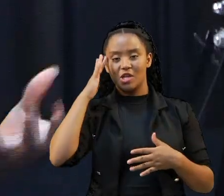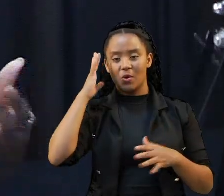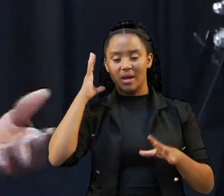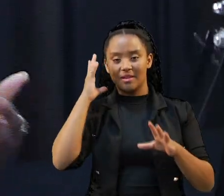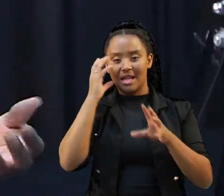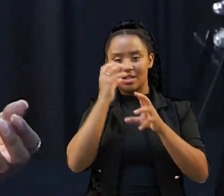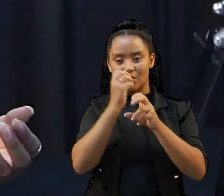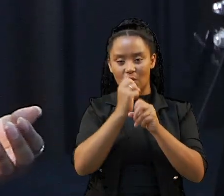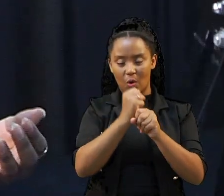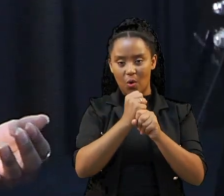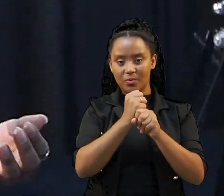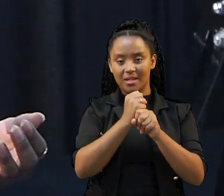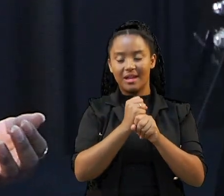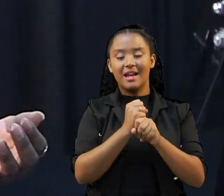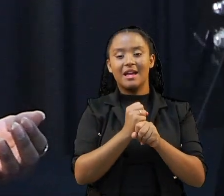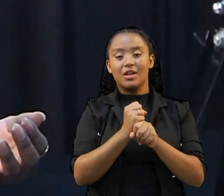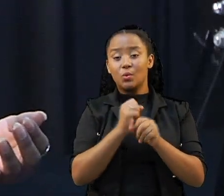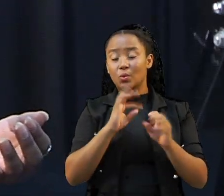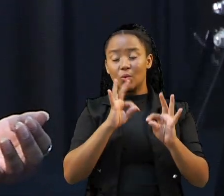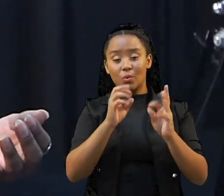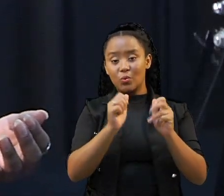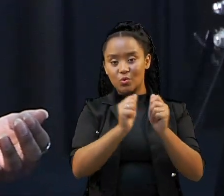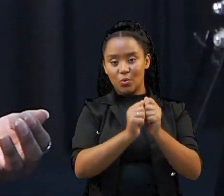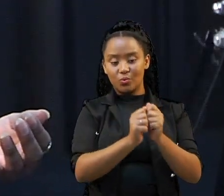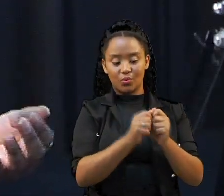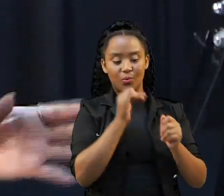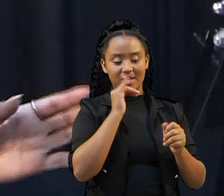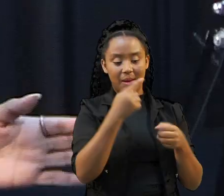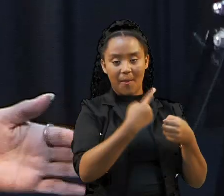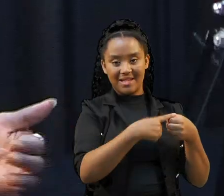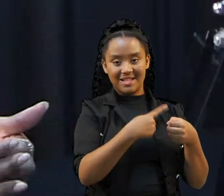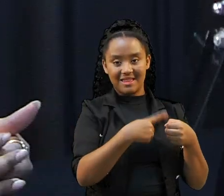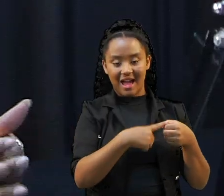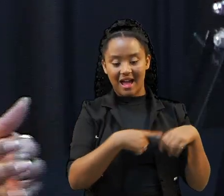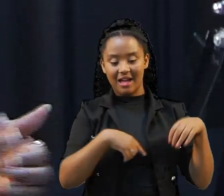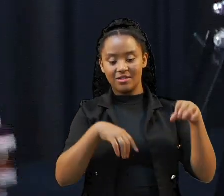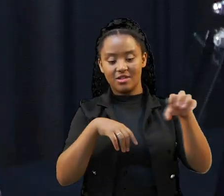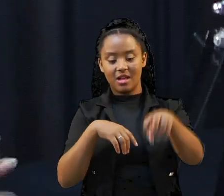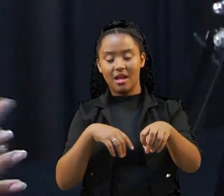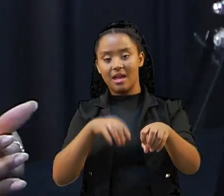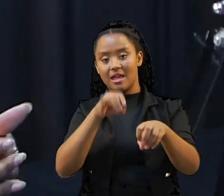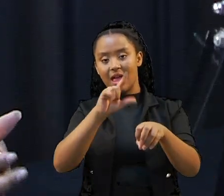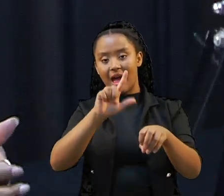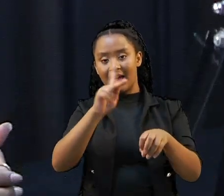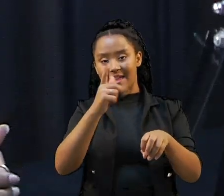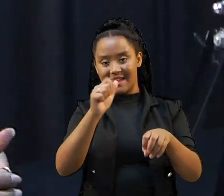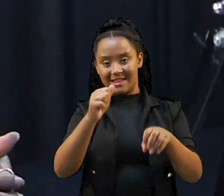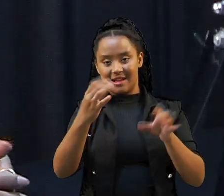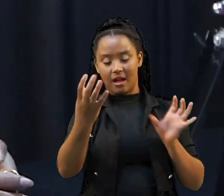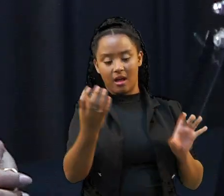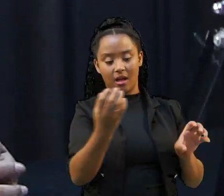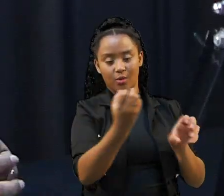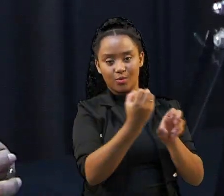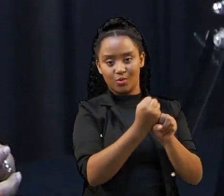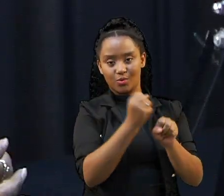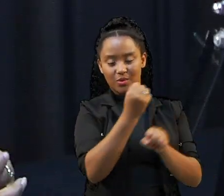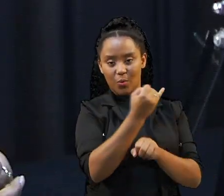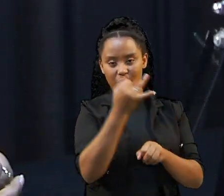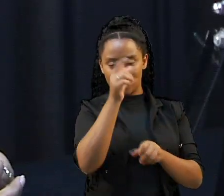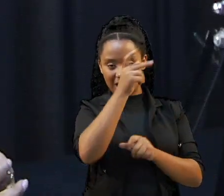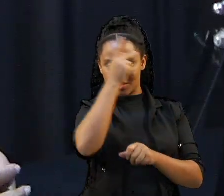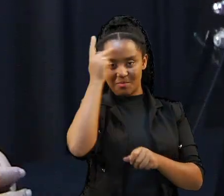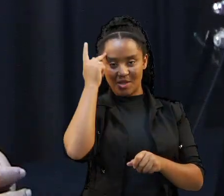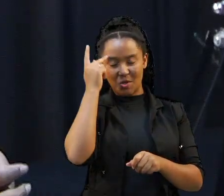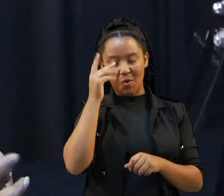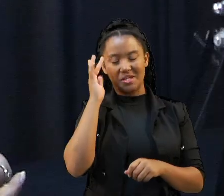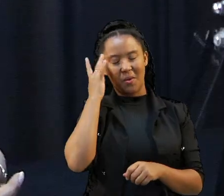fazem essa contabilidade, eles levam em consideração a ilha também. Ah, sim. Só que, assim, de vivência mesmo é separado, sabe? E aí,